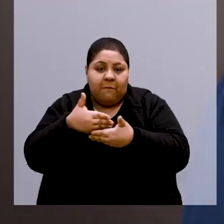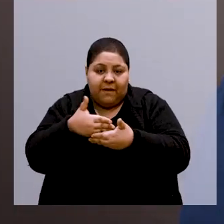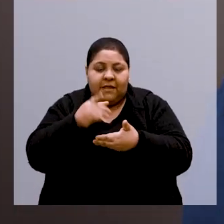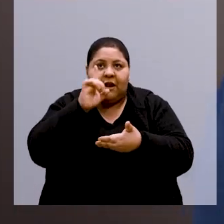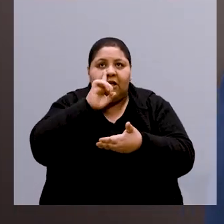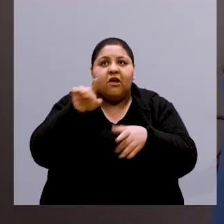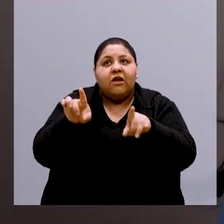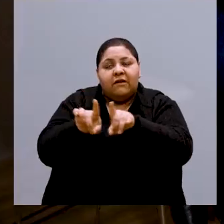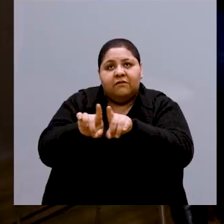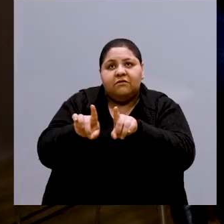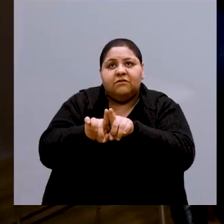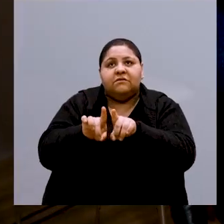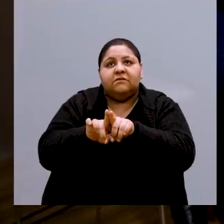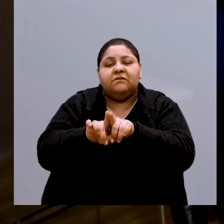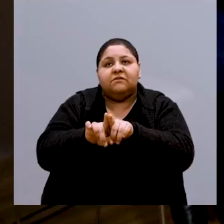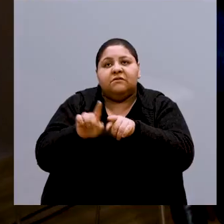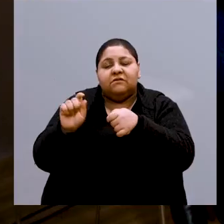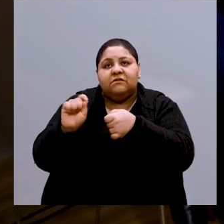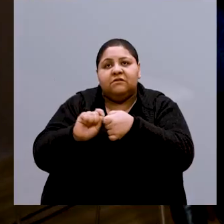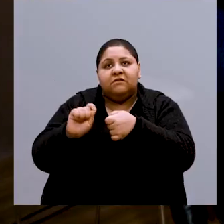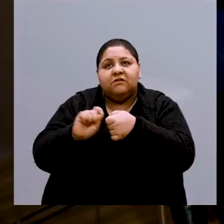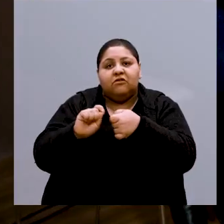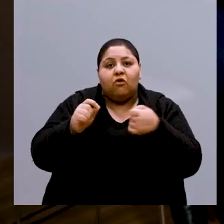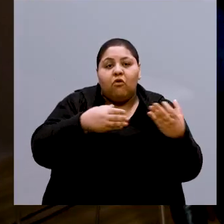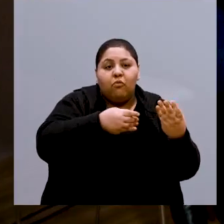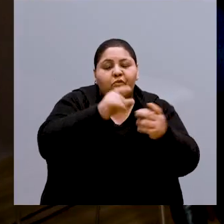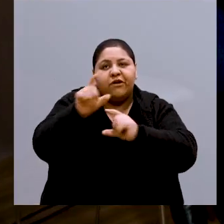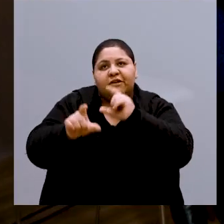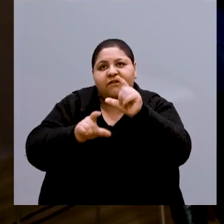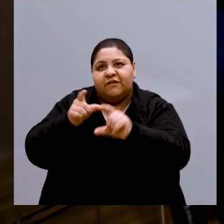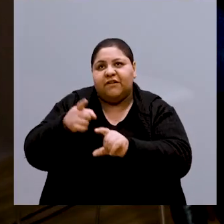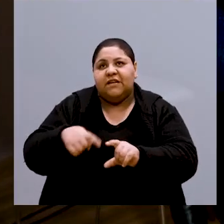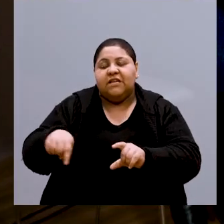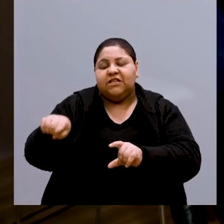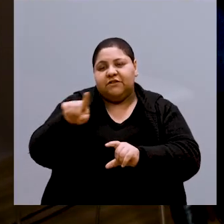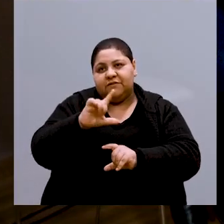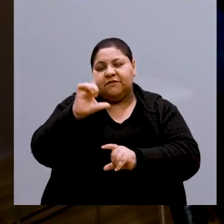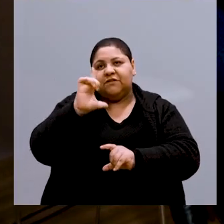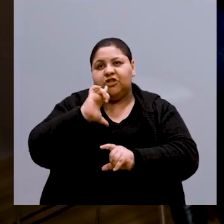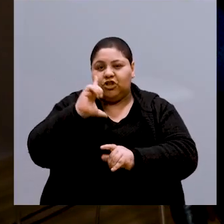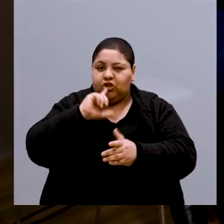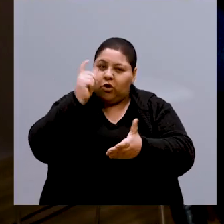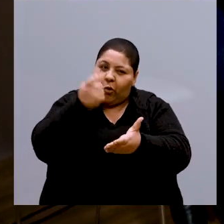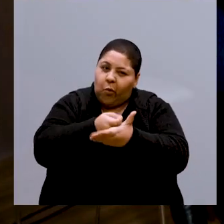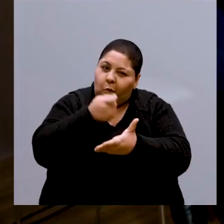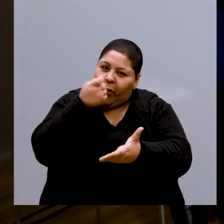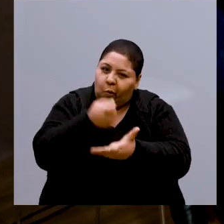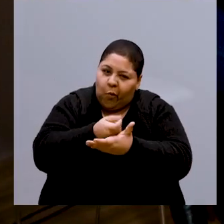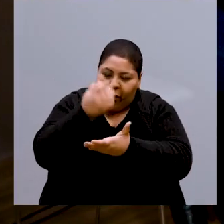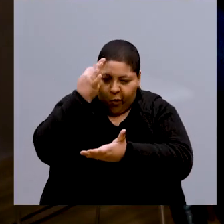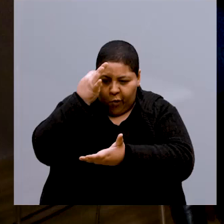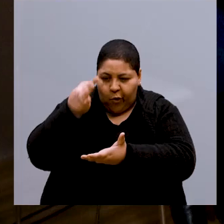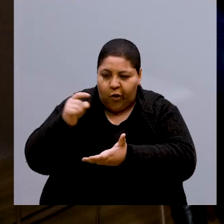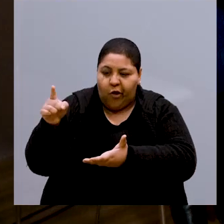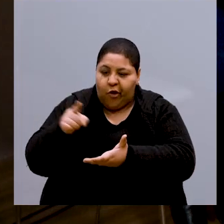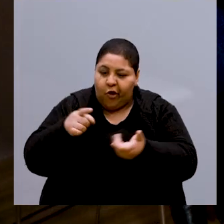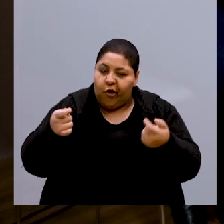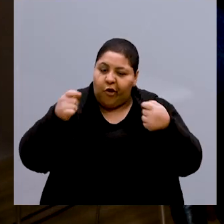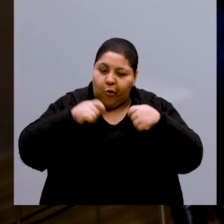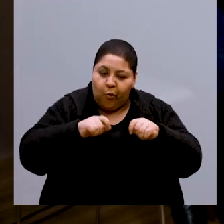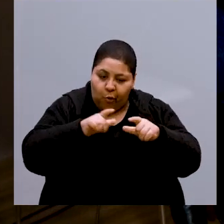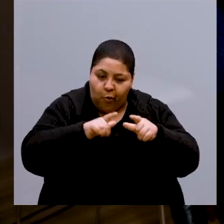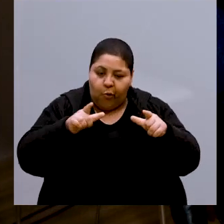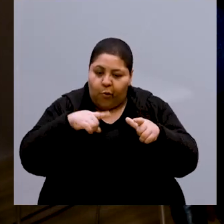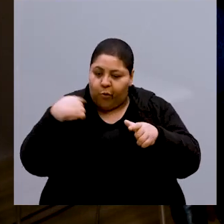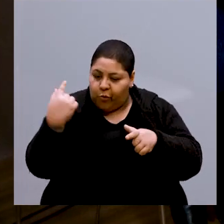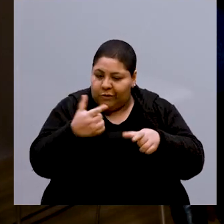materno-infantil, mas é também algo que foi feito a muitas mãos. Então, a gente vinha batalhando por isso, entendendo que era uma